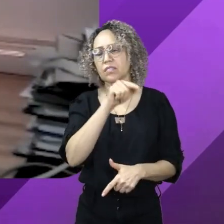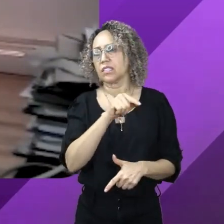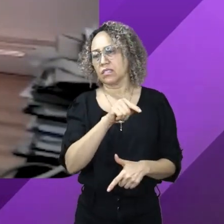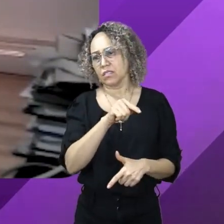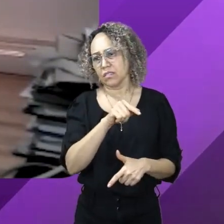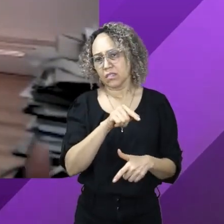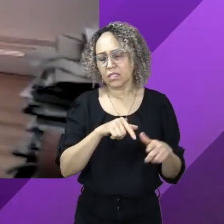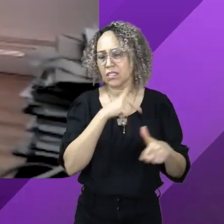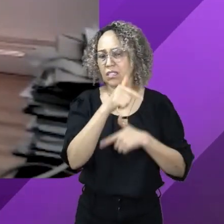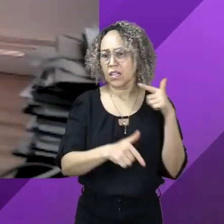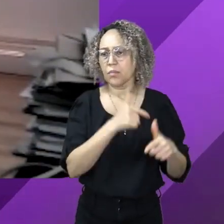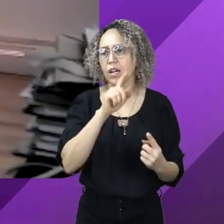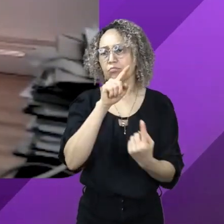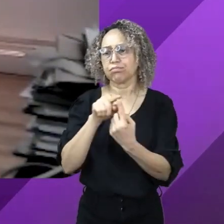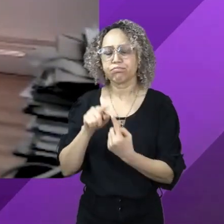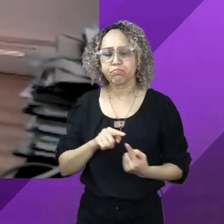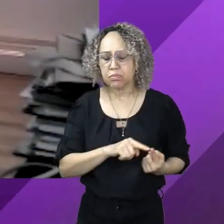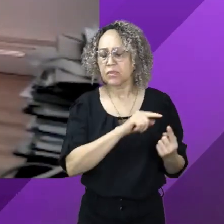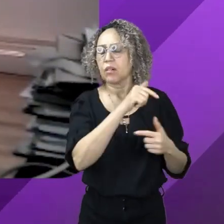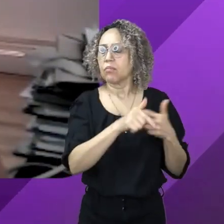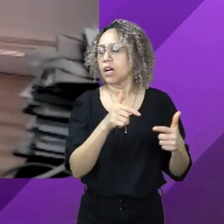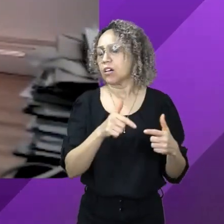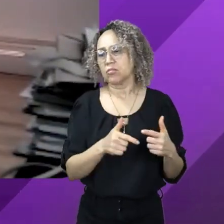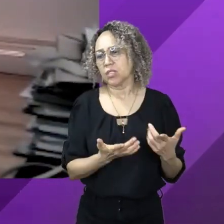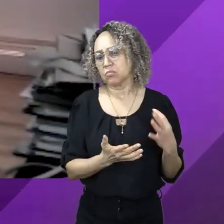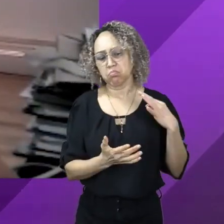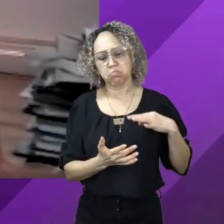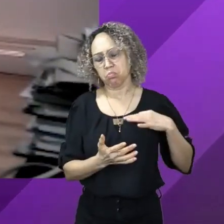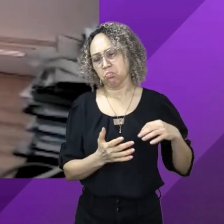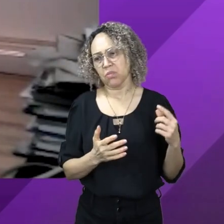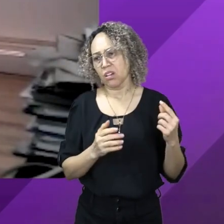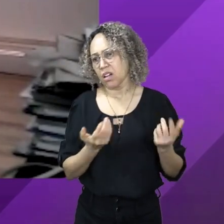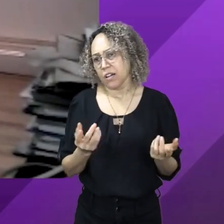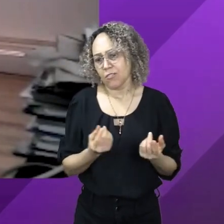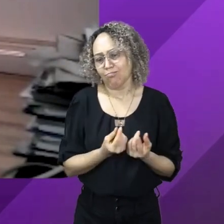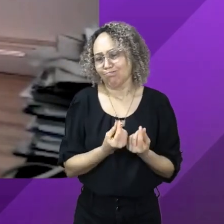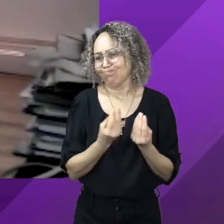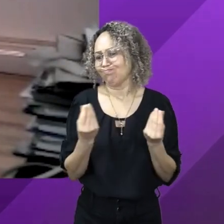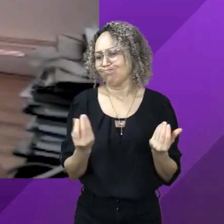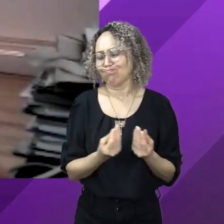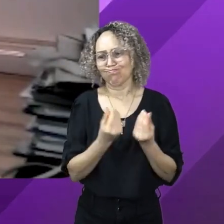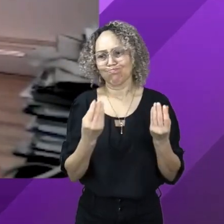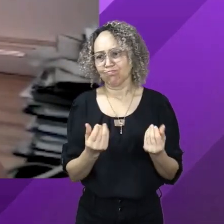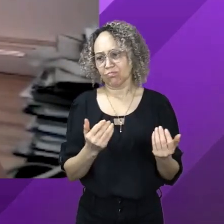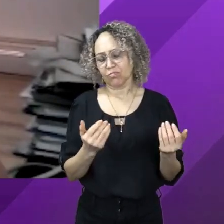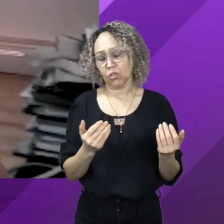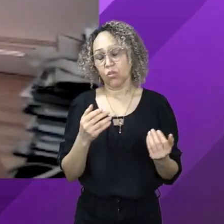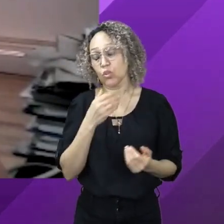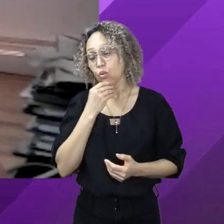socialmente desvalorizados, isso acaba reproduzindo o que é, né, a desigualdade salarial.